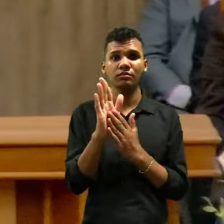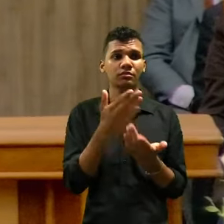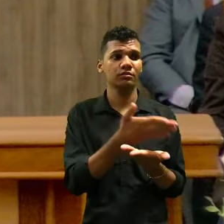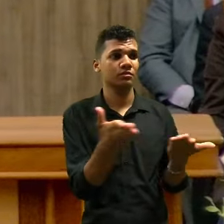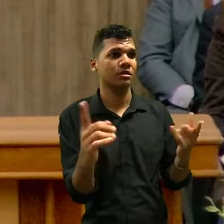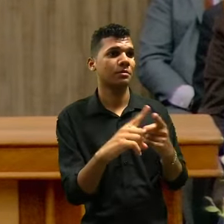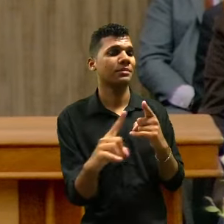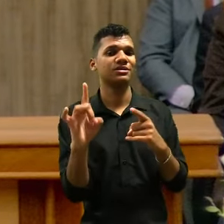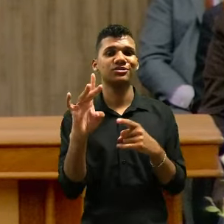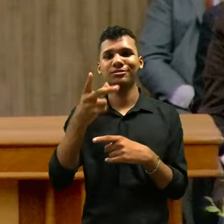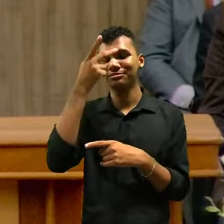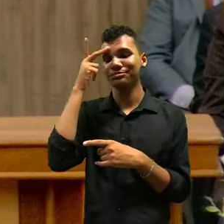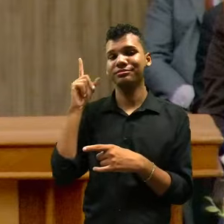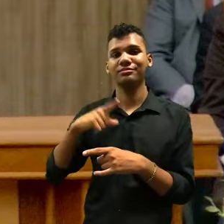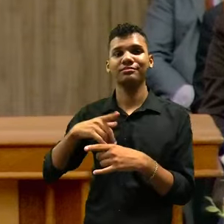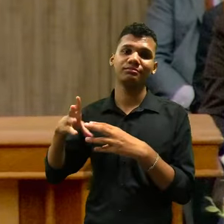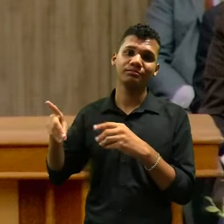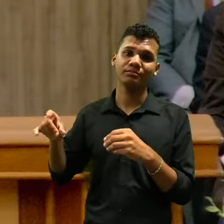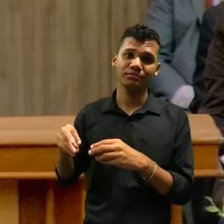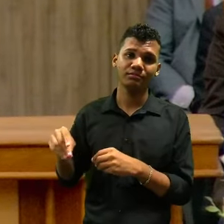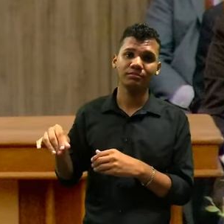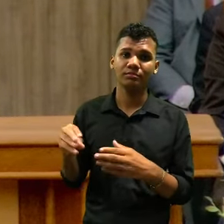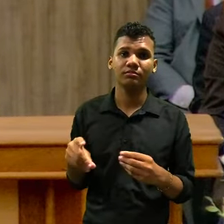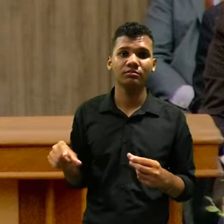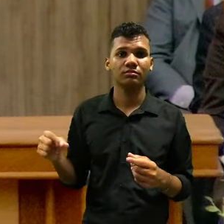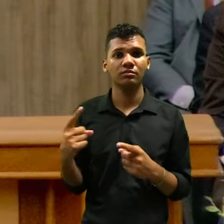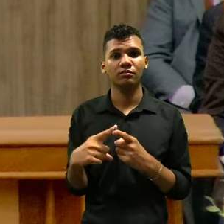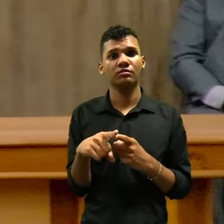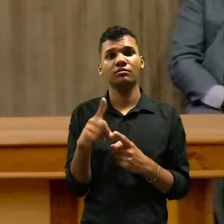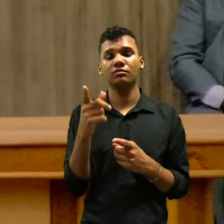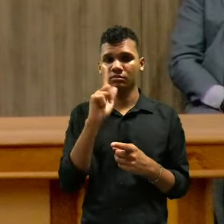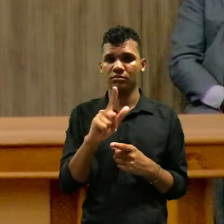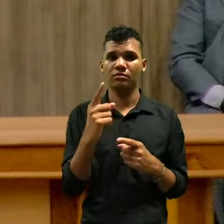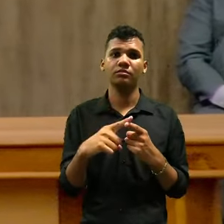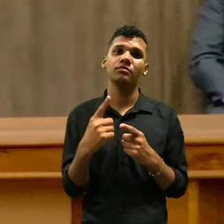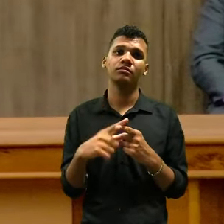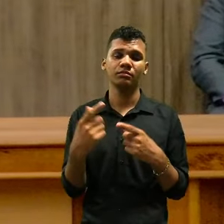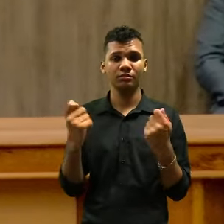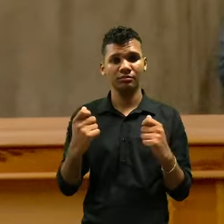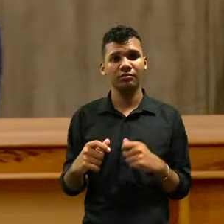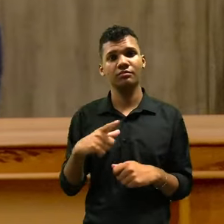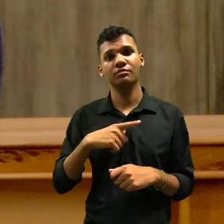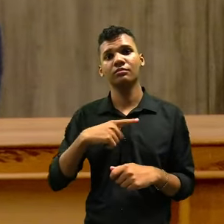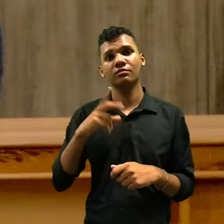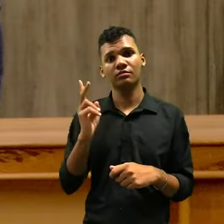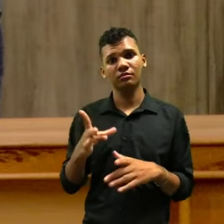tem terra para ela produzir tem que ter